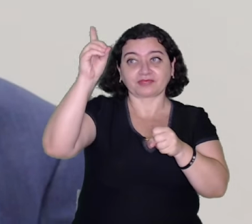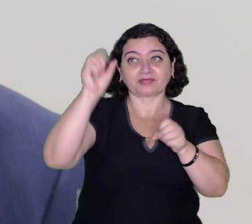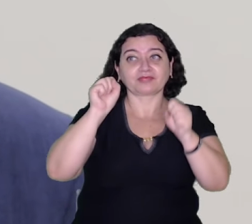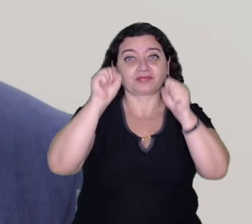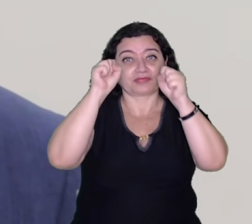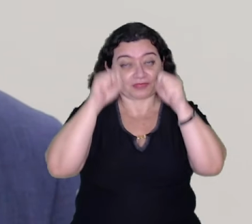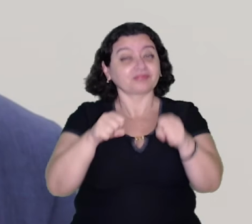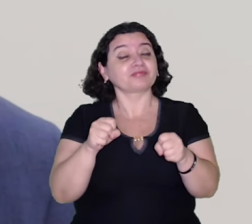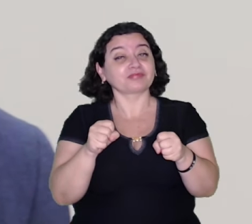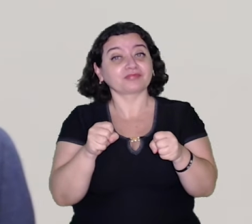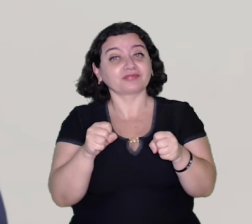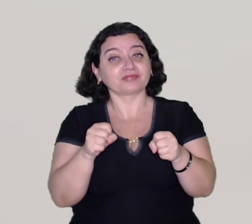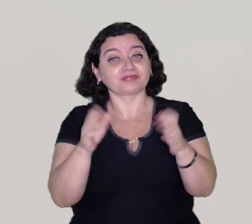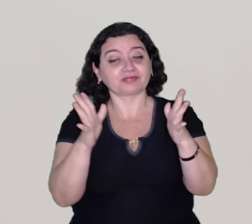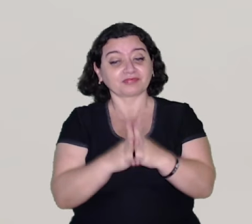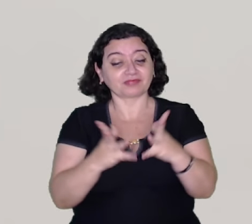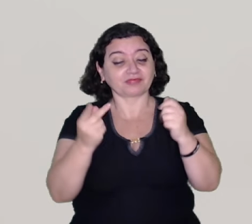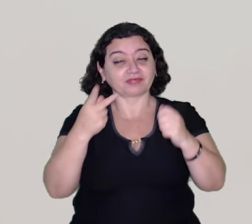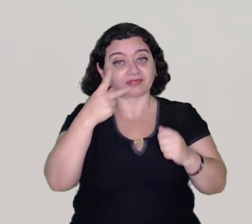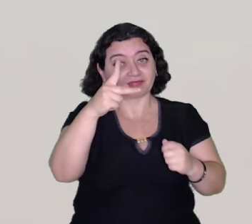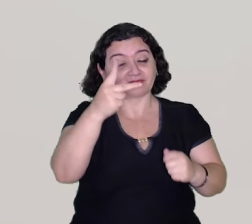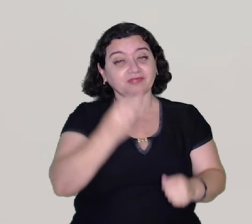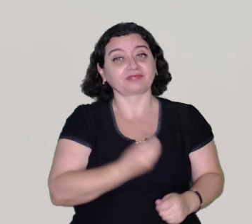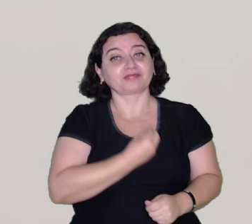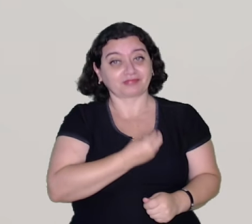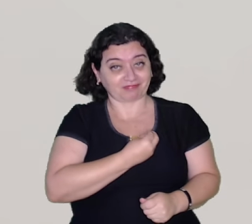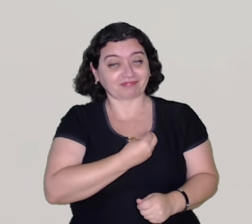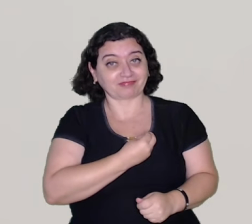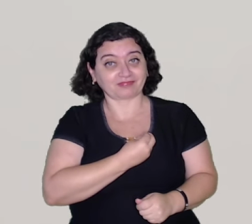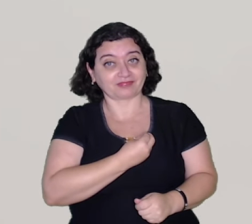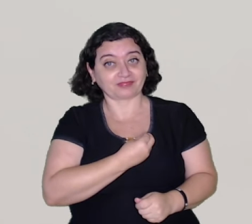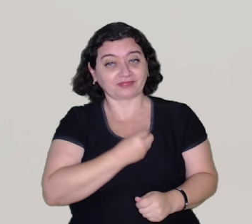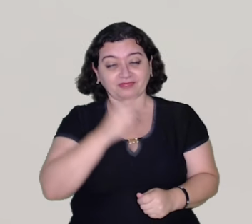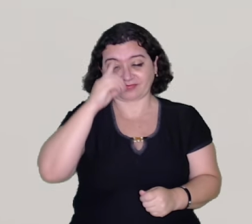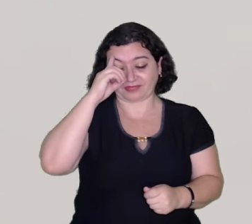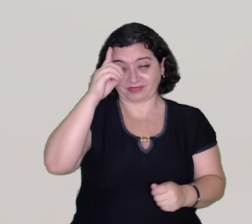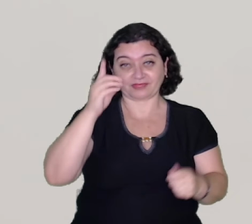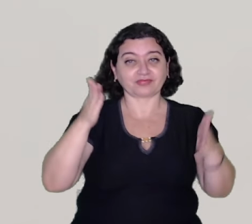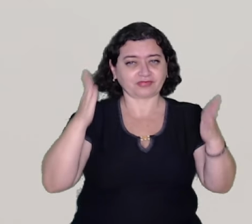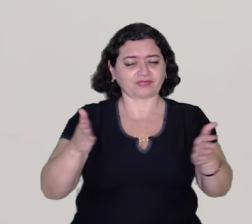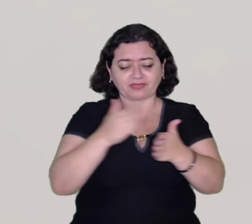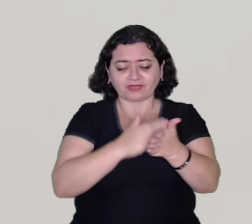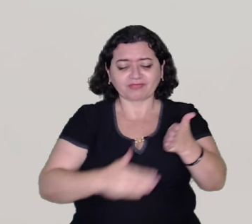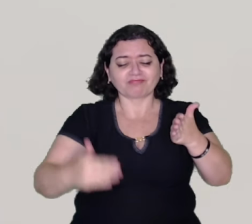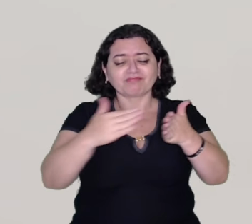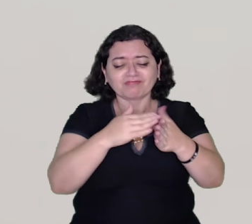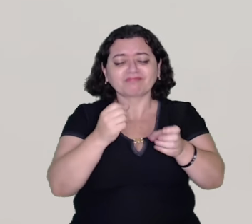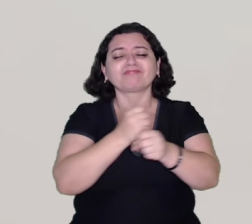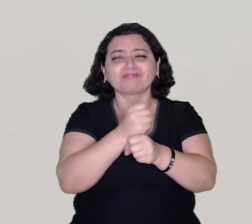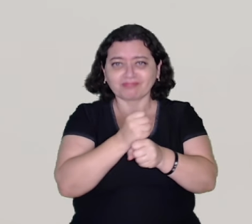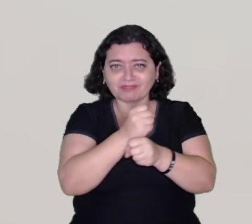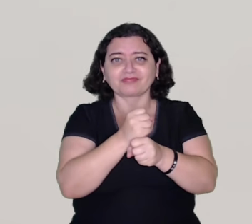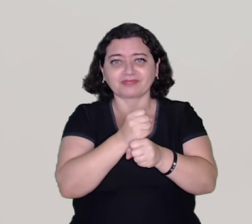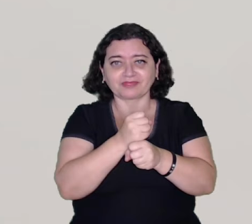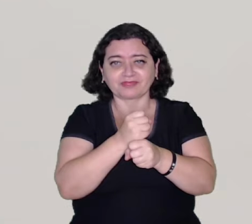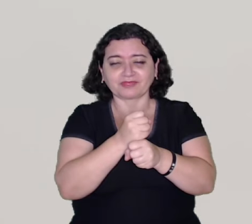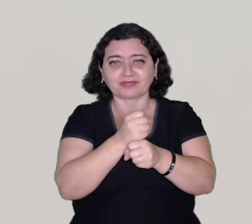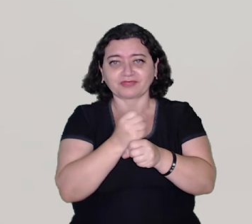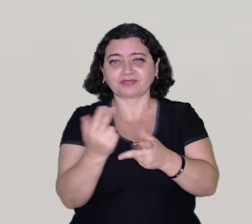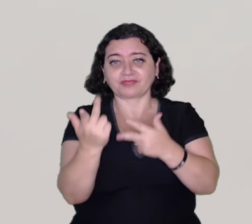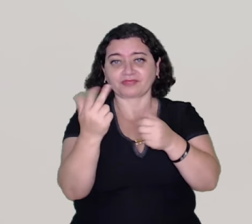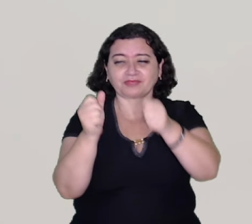fazer milagres na tua vida, não somente no dia de hoje, mas durante todo esse ano. Da mesma forma que Ele tem